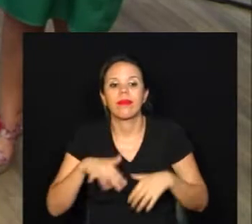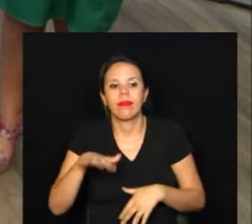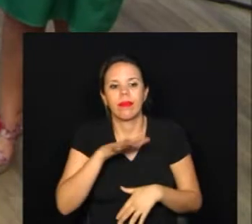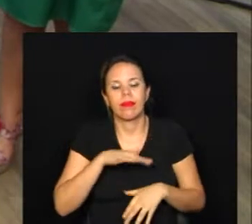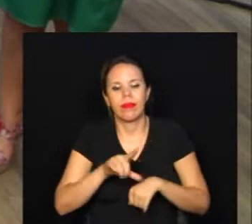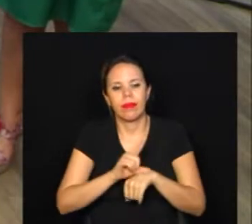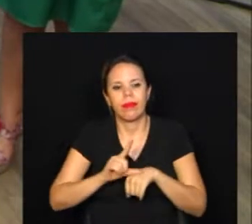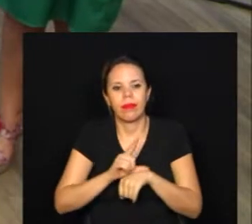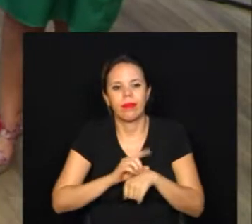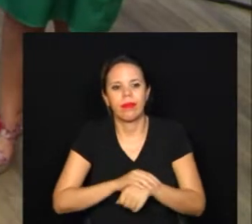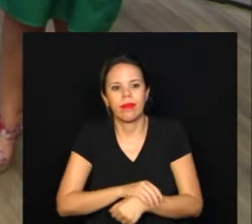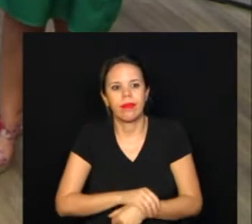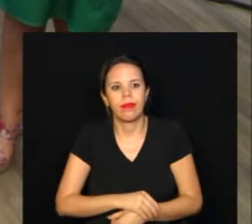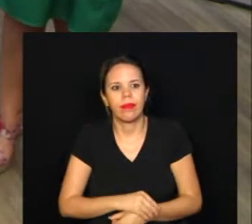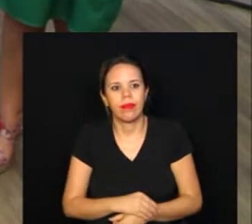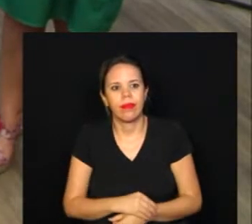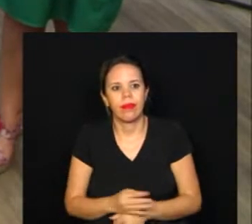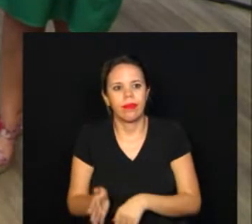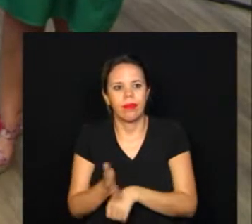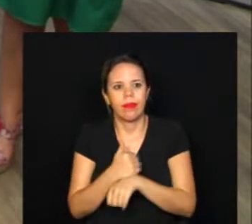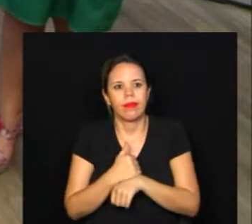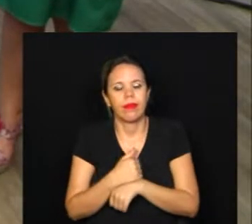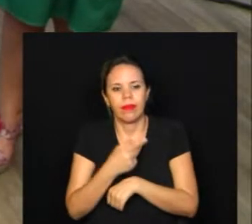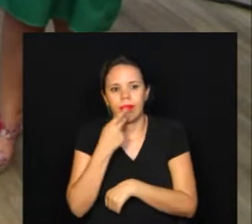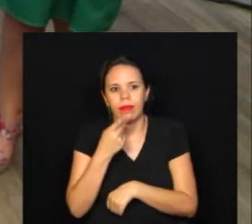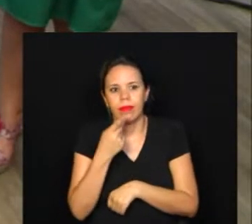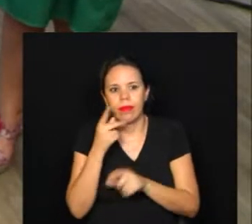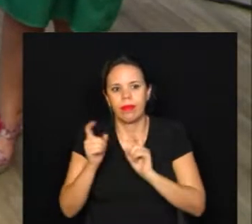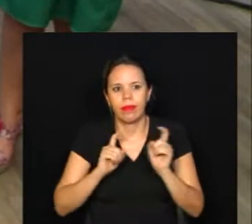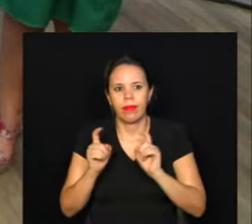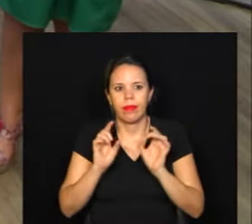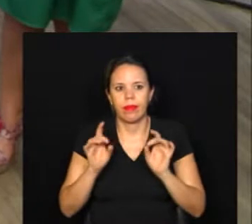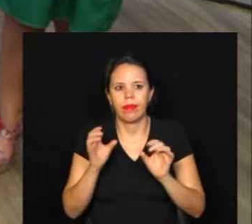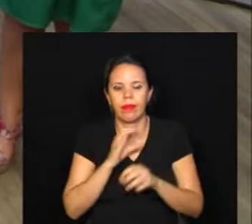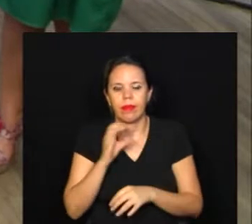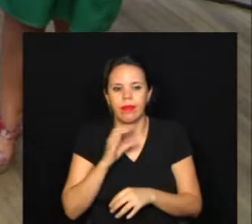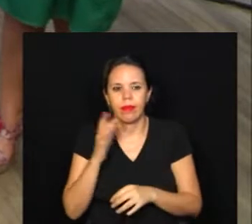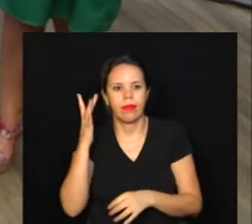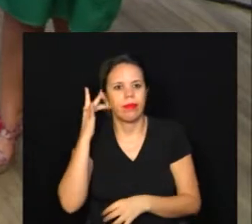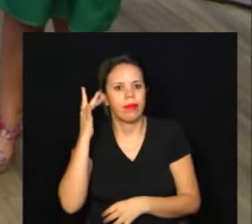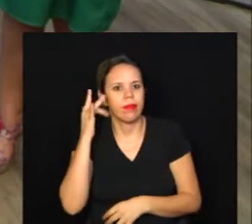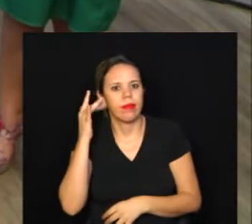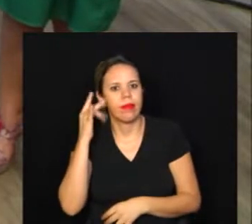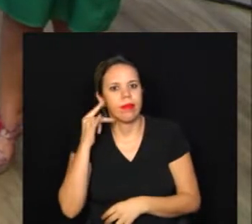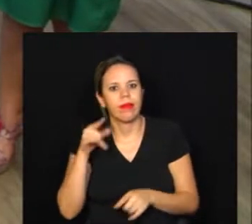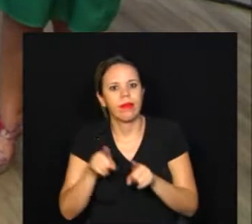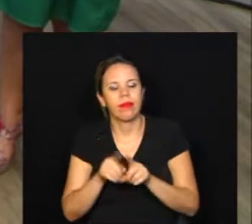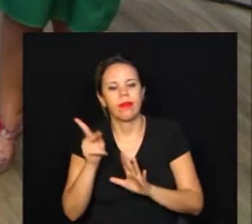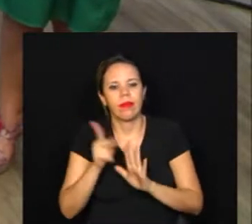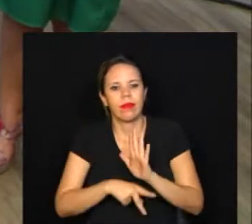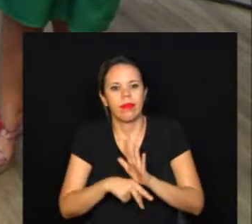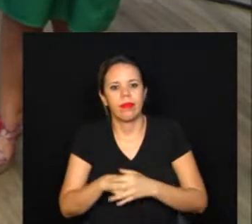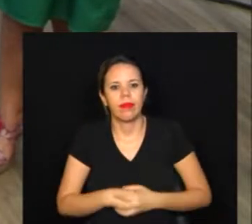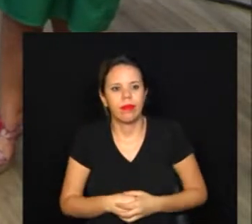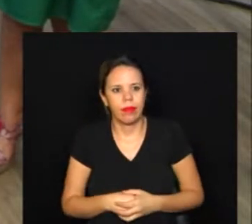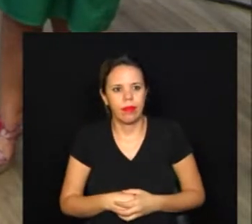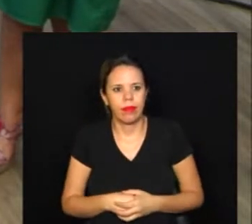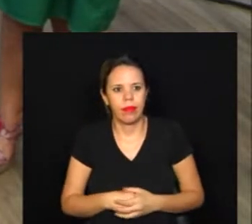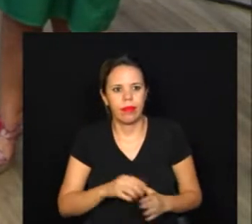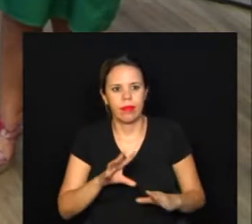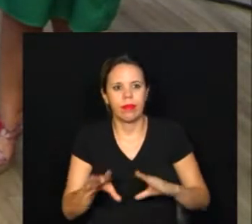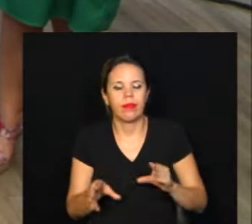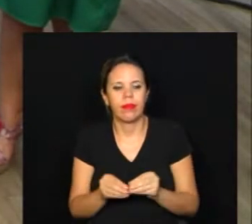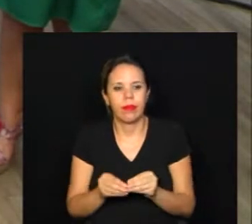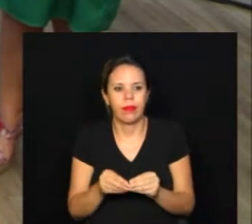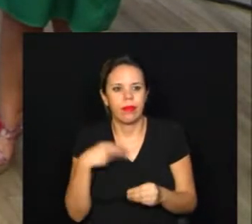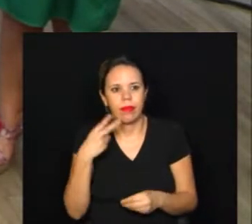do Legislativo. Antes da gente falar sobre a reunião extraordinária de amanhã, sobre alguns projetos, a atualização